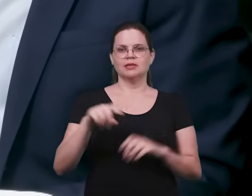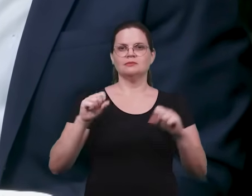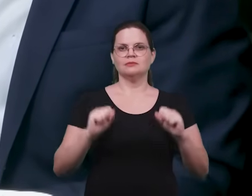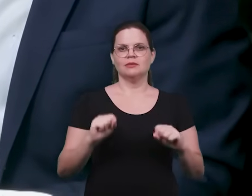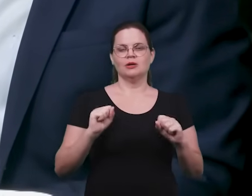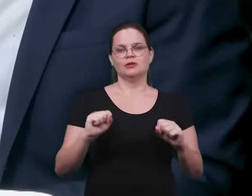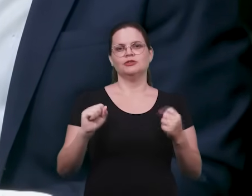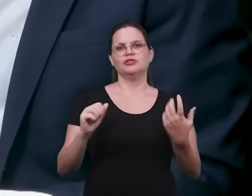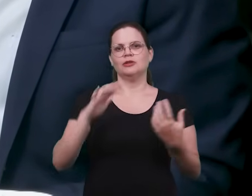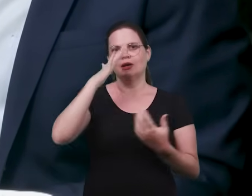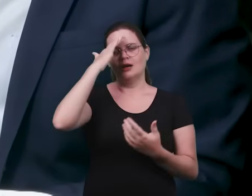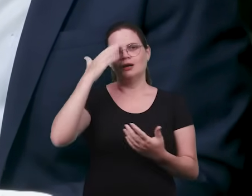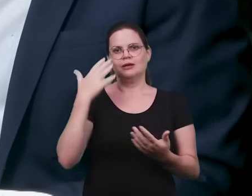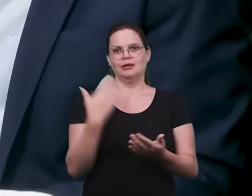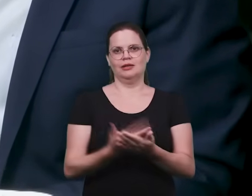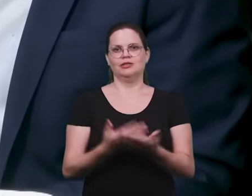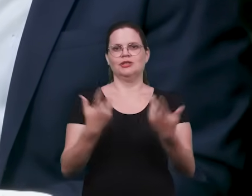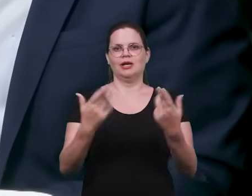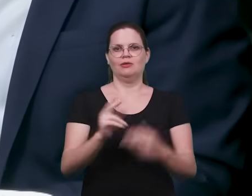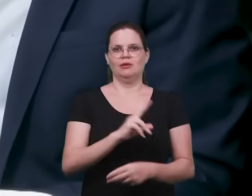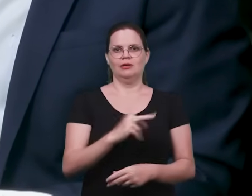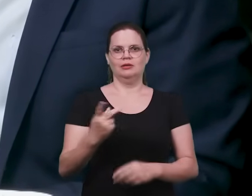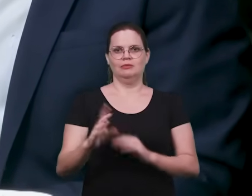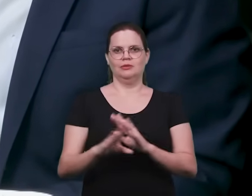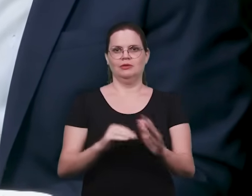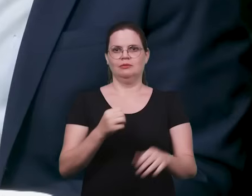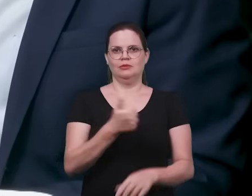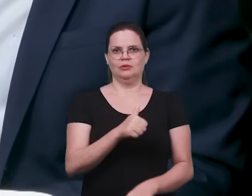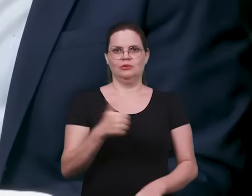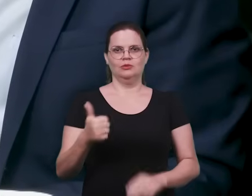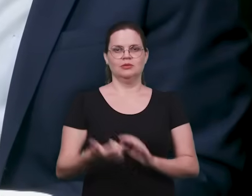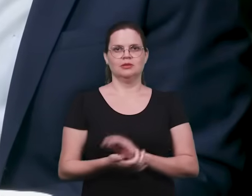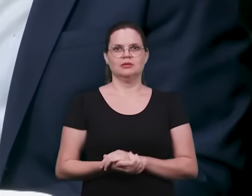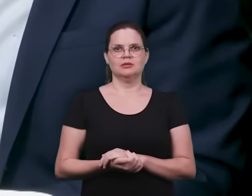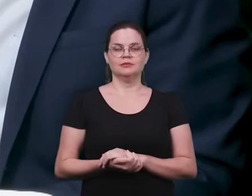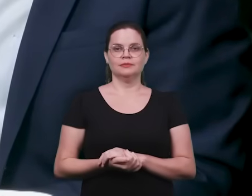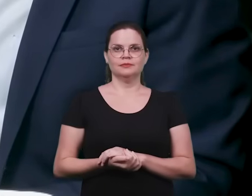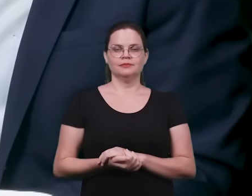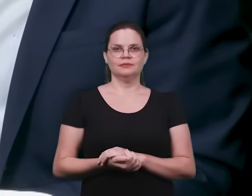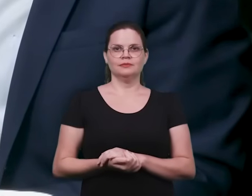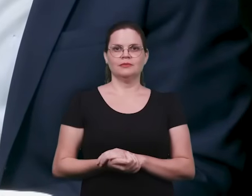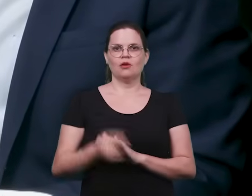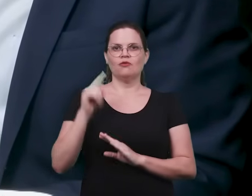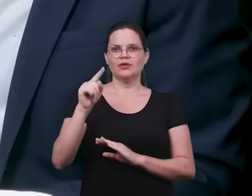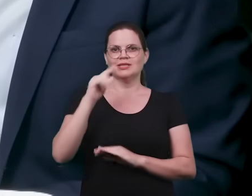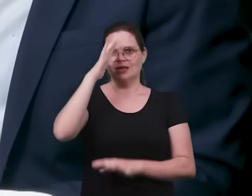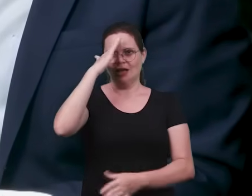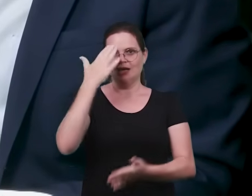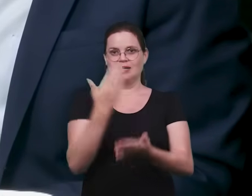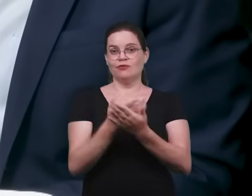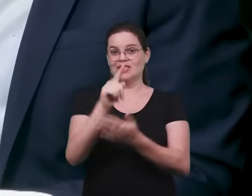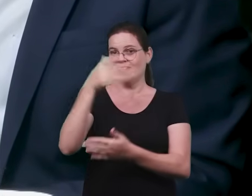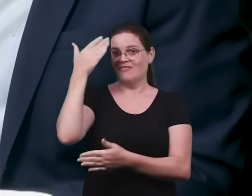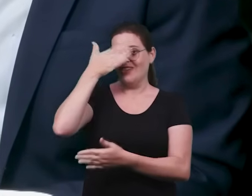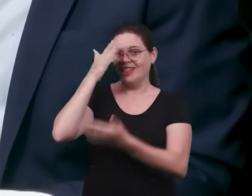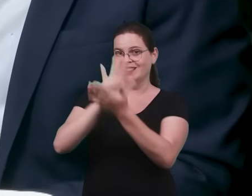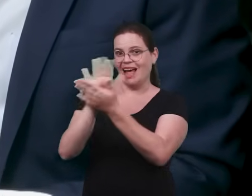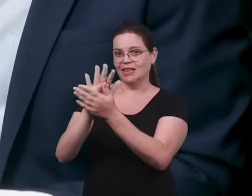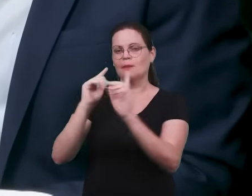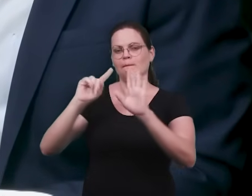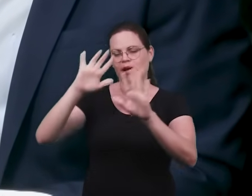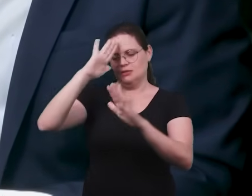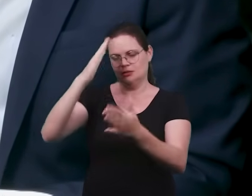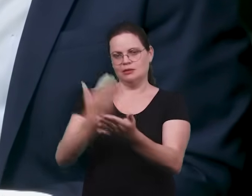acreditar, como diz lá a palavra lá em Hebreus 11, quando fala da fé, faz você ver o invisível.